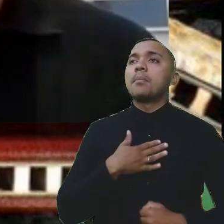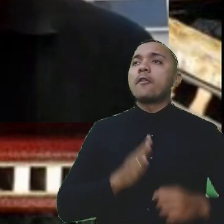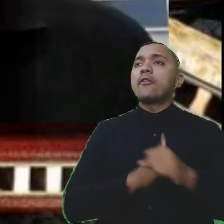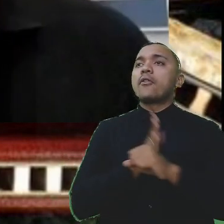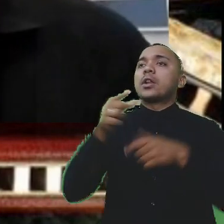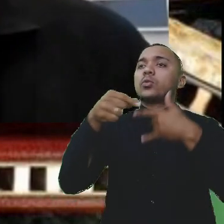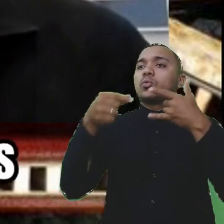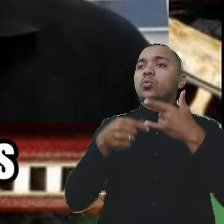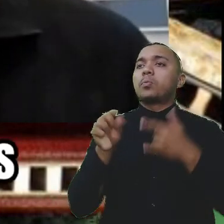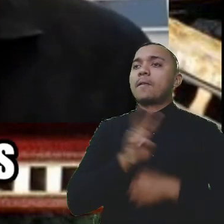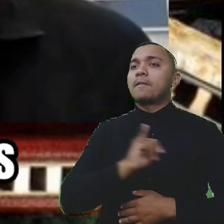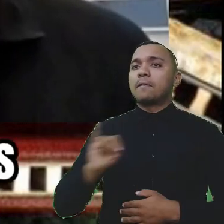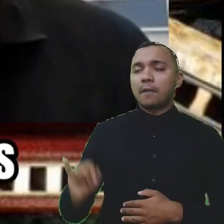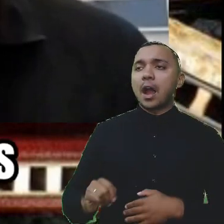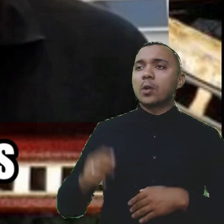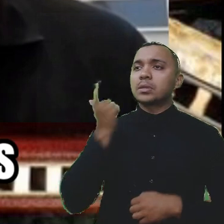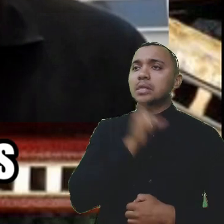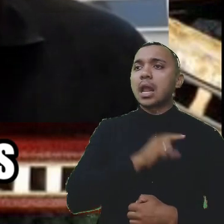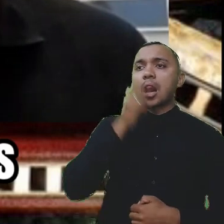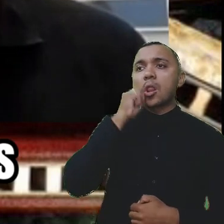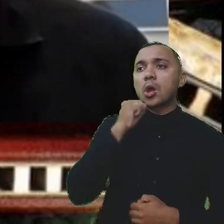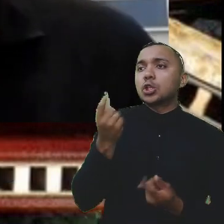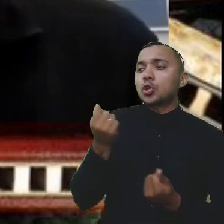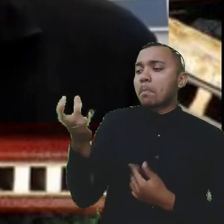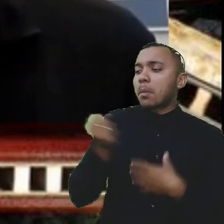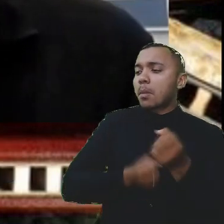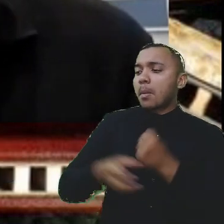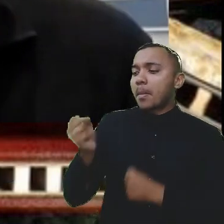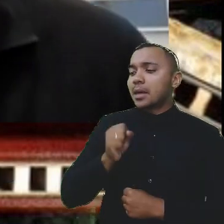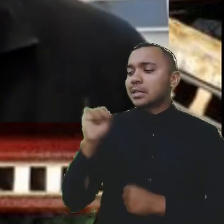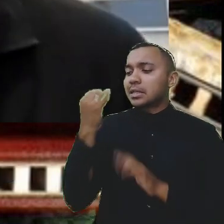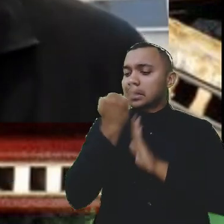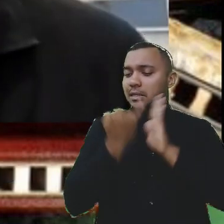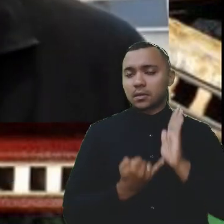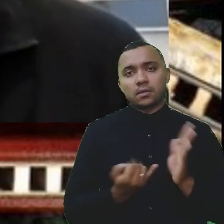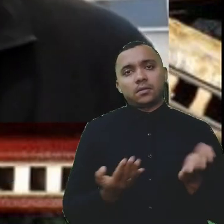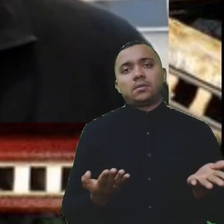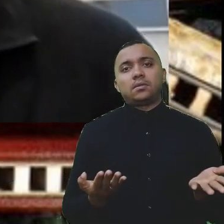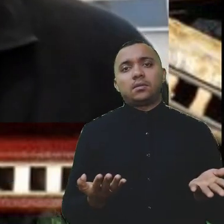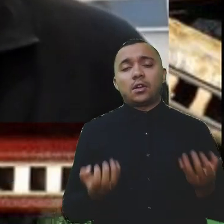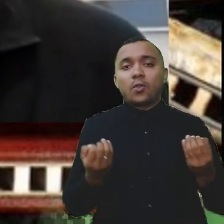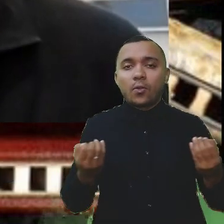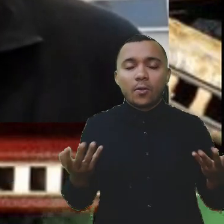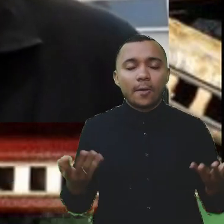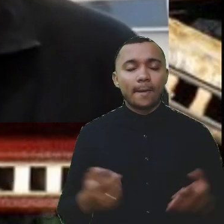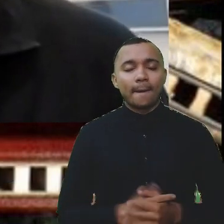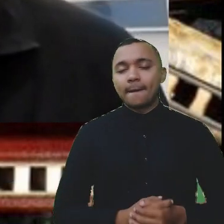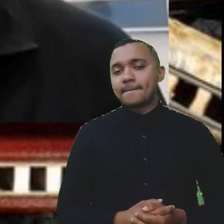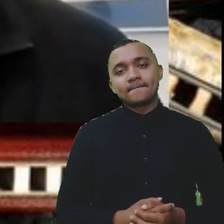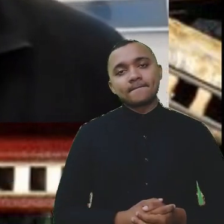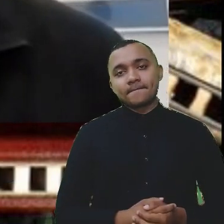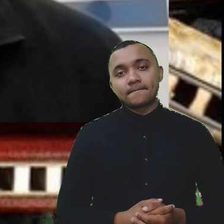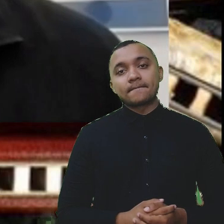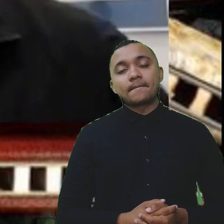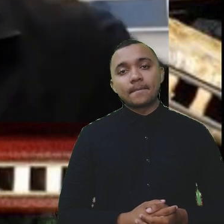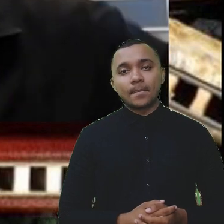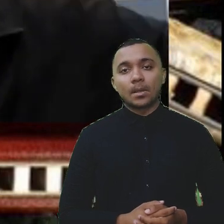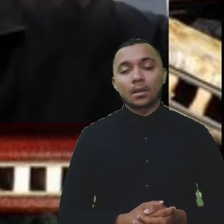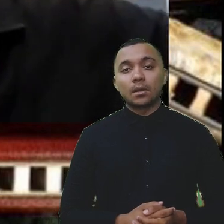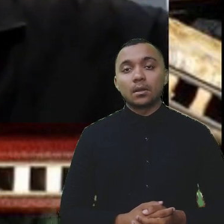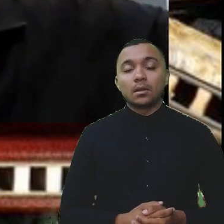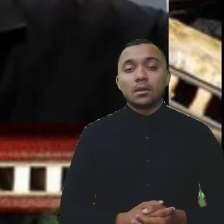que lá dá uma grana se você tiver tantos views. É um absurdo, é infinito. O que esses caras, você